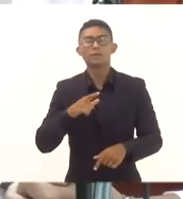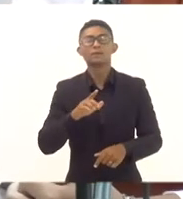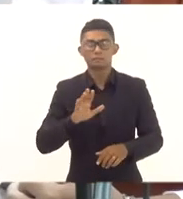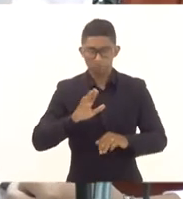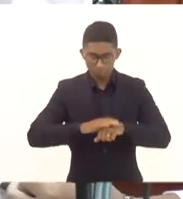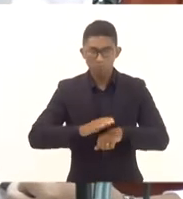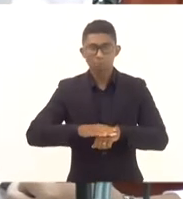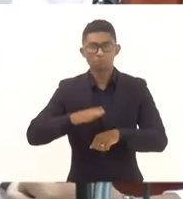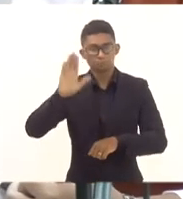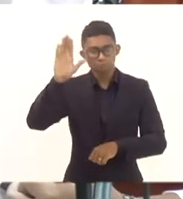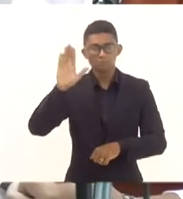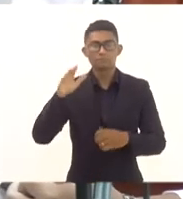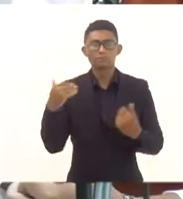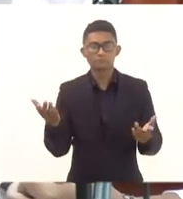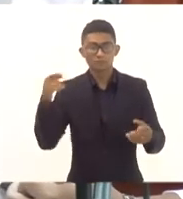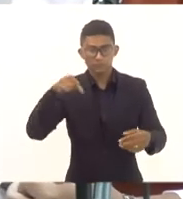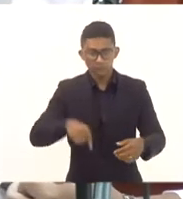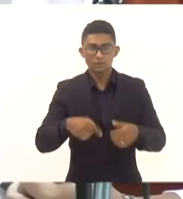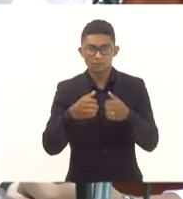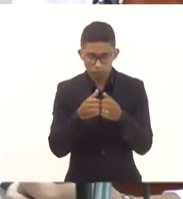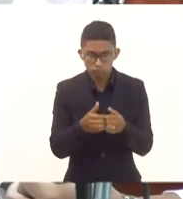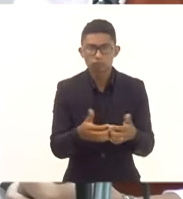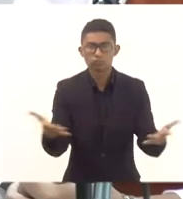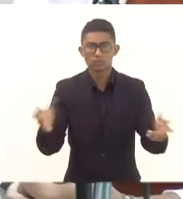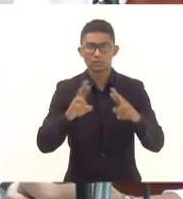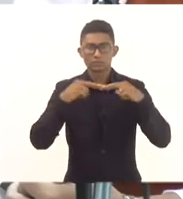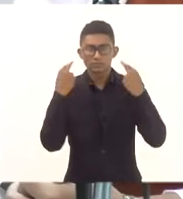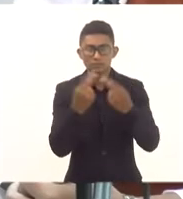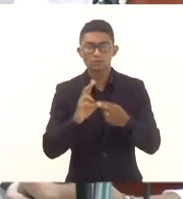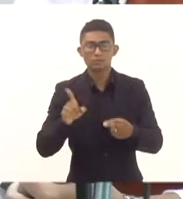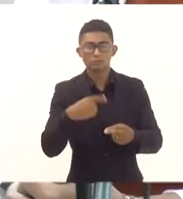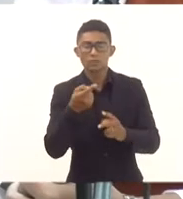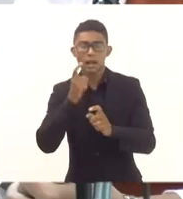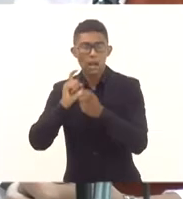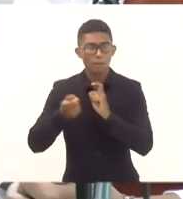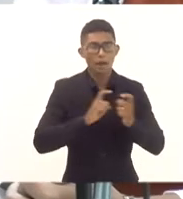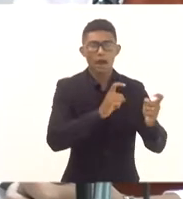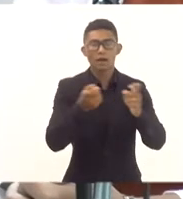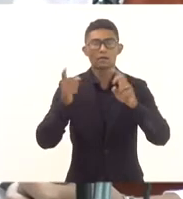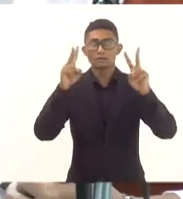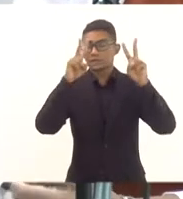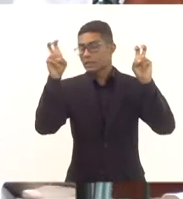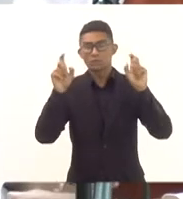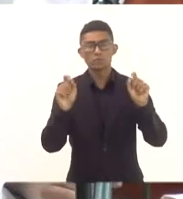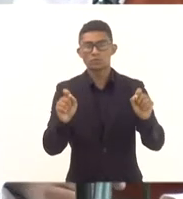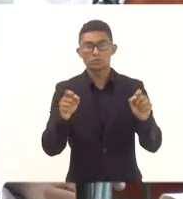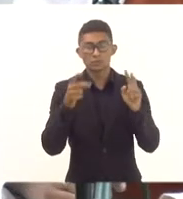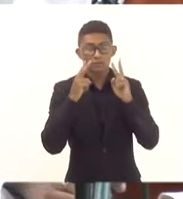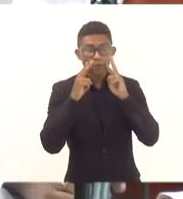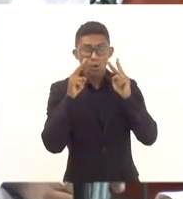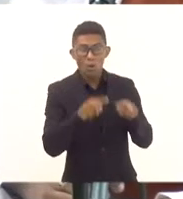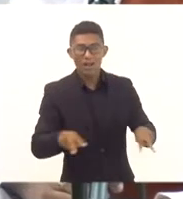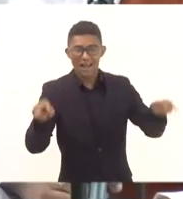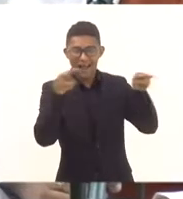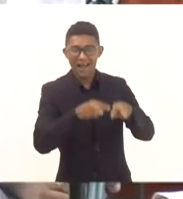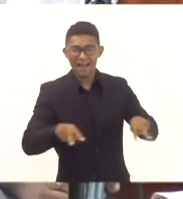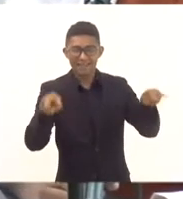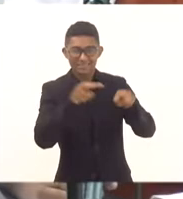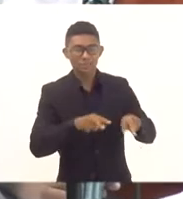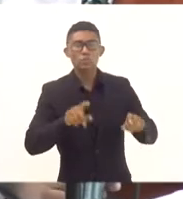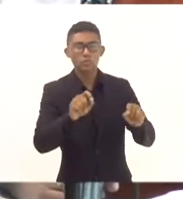do abertos os trabalhos da primeira audiência pública para realizarmos um debate sobre o seguinte tema um olhar sobre a execução do super